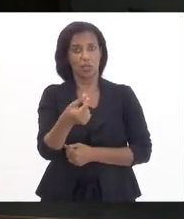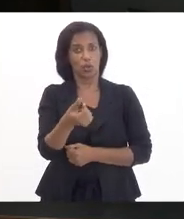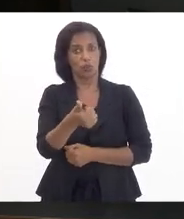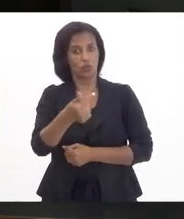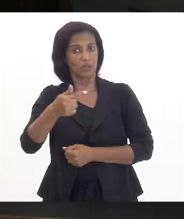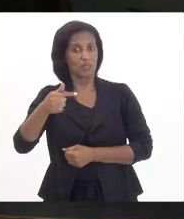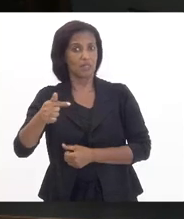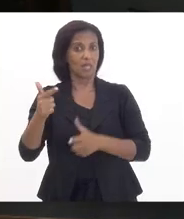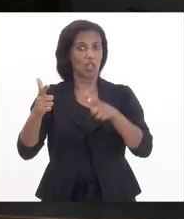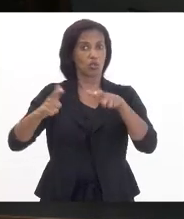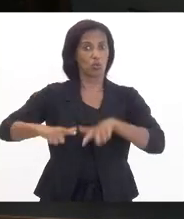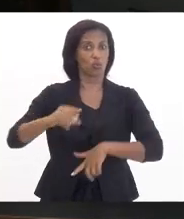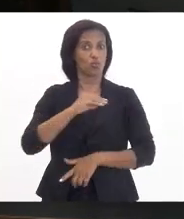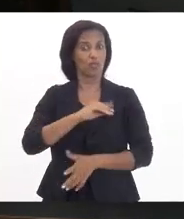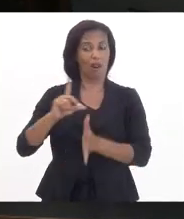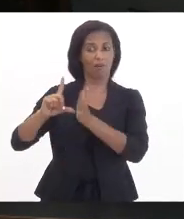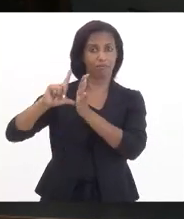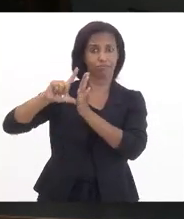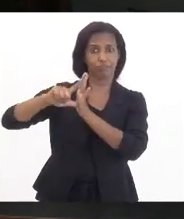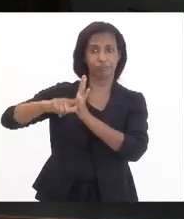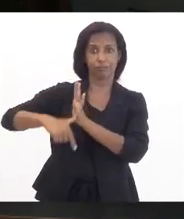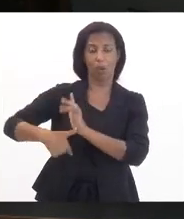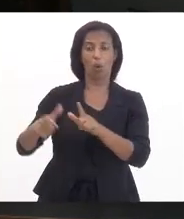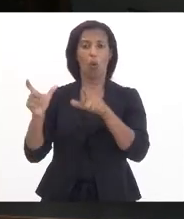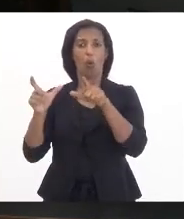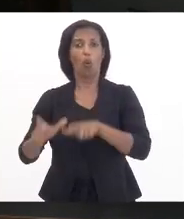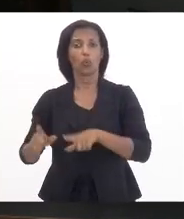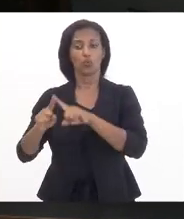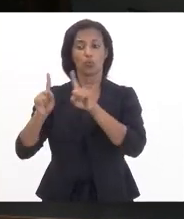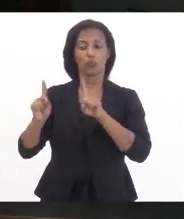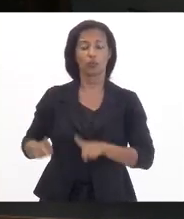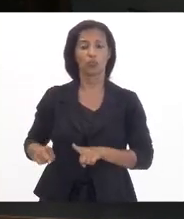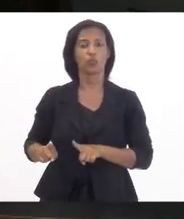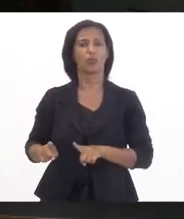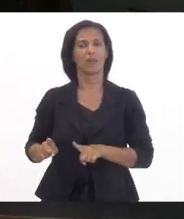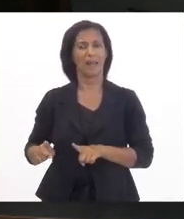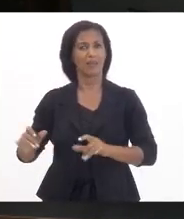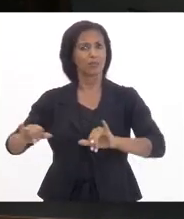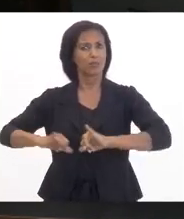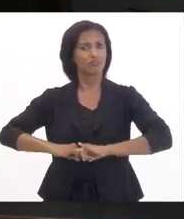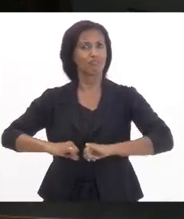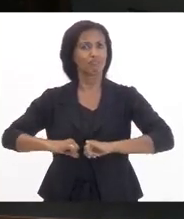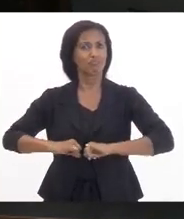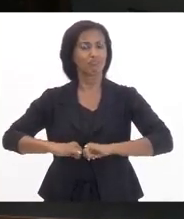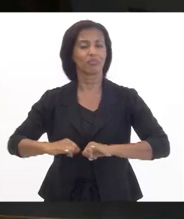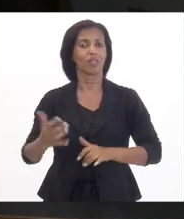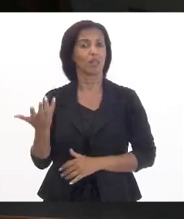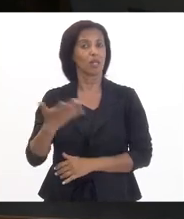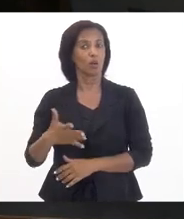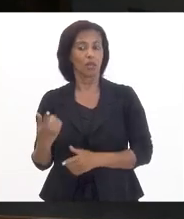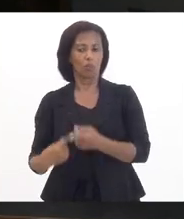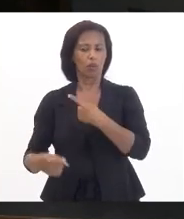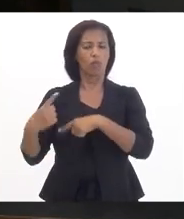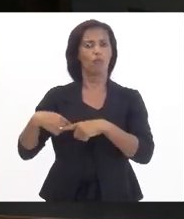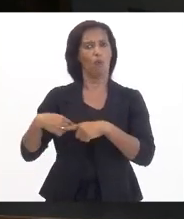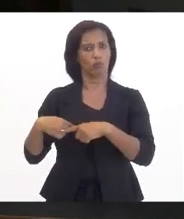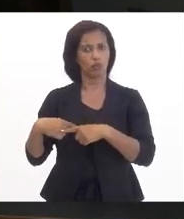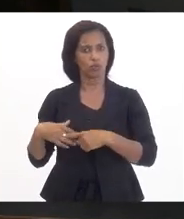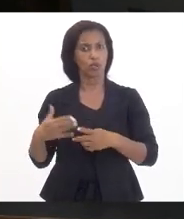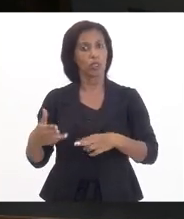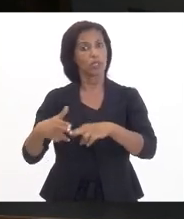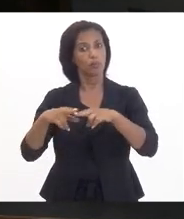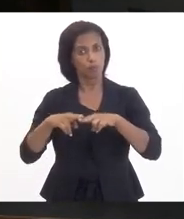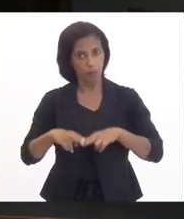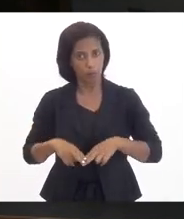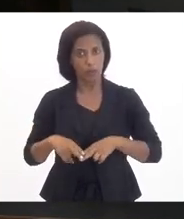17, onde vimos salários atrasados, onde vimos servidores penando. Não queremos que o Estado volte a isso. E, por